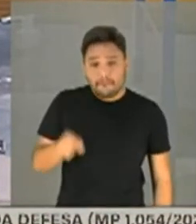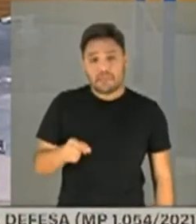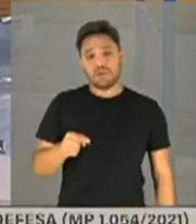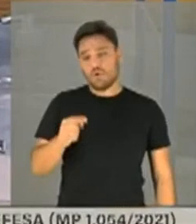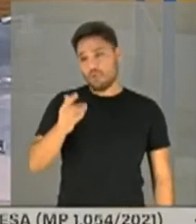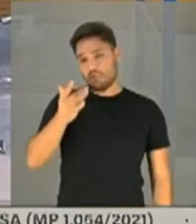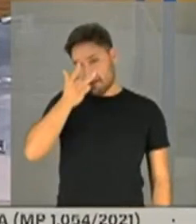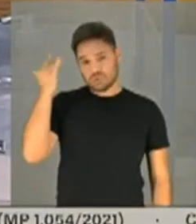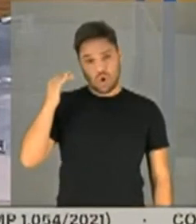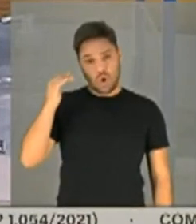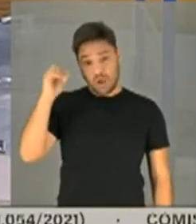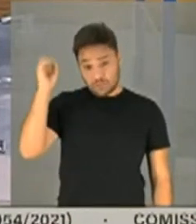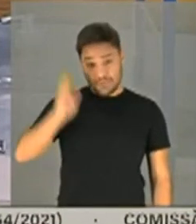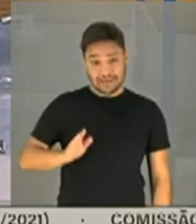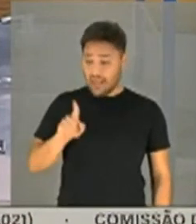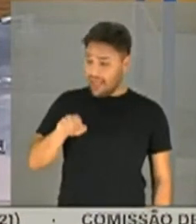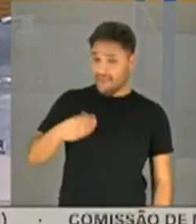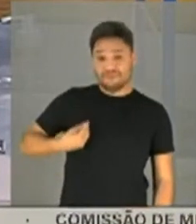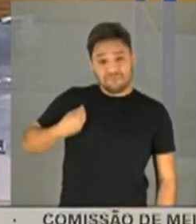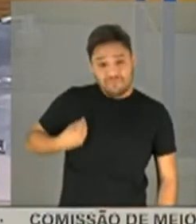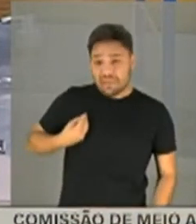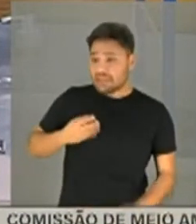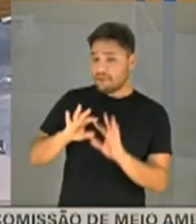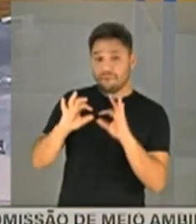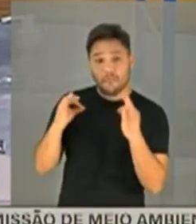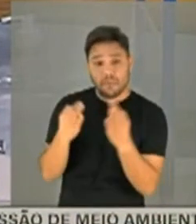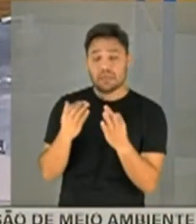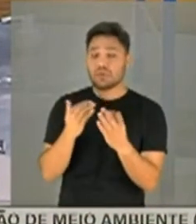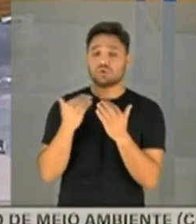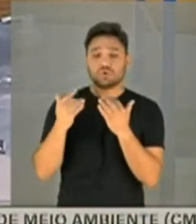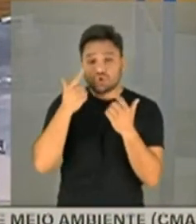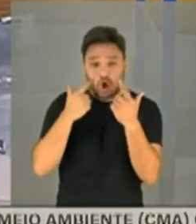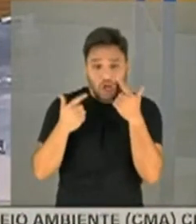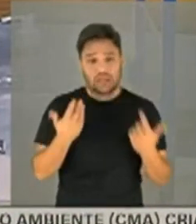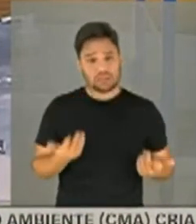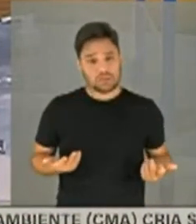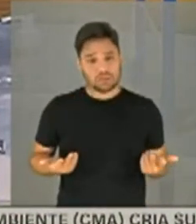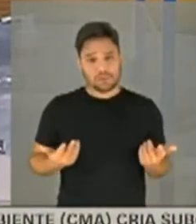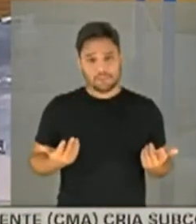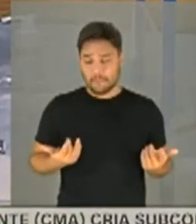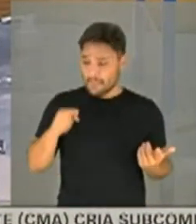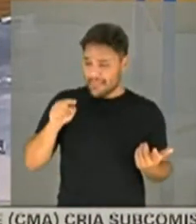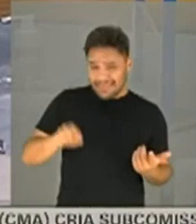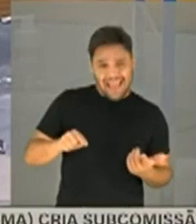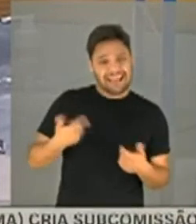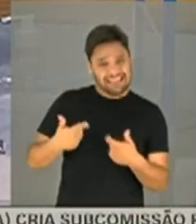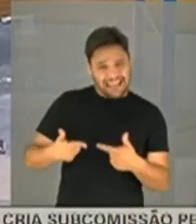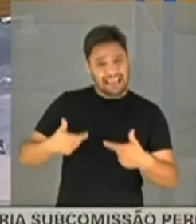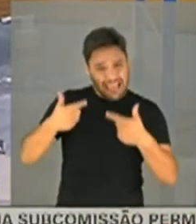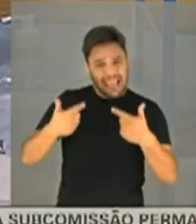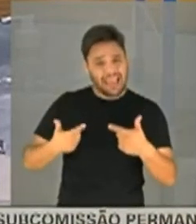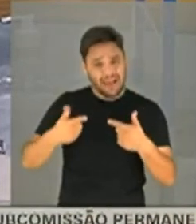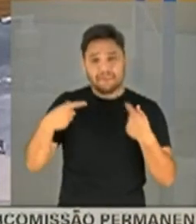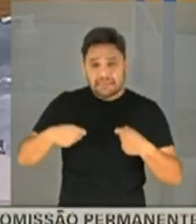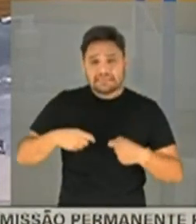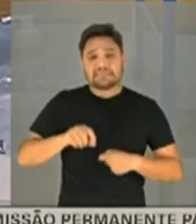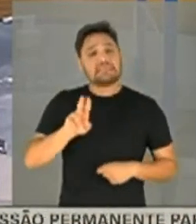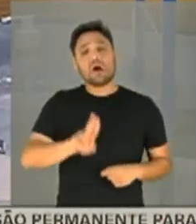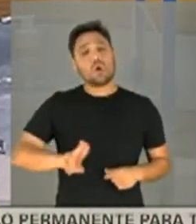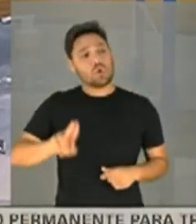564.890 brasileiros. São vidas, são famílias chorando. E nessa guerra, nós precisamos